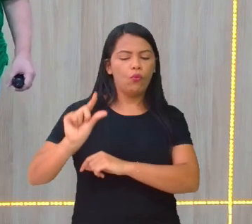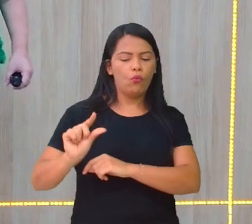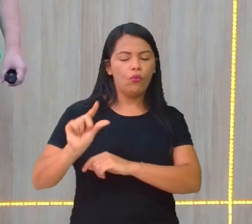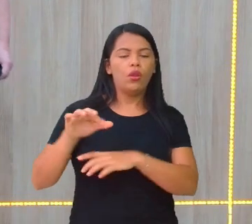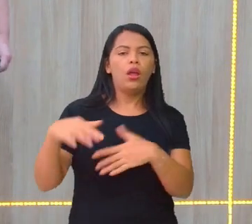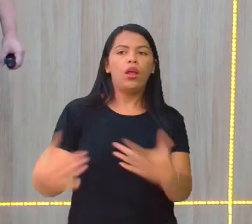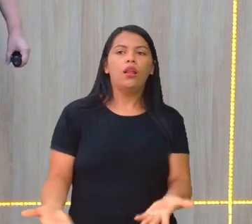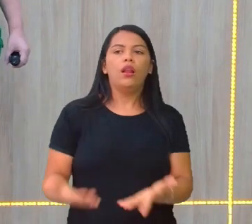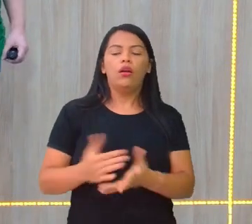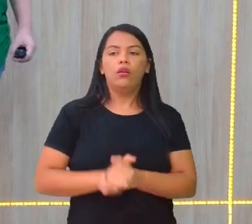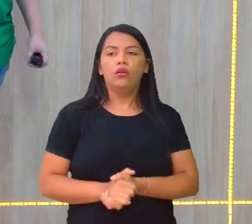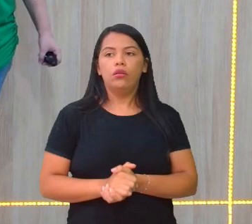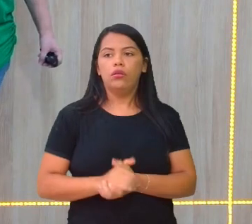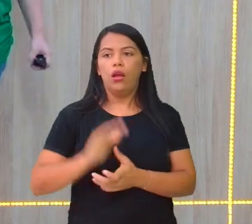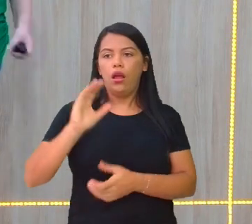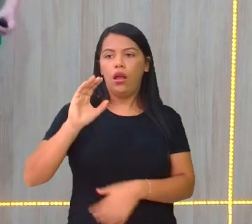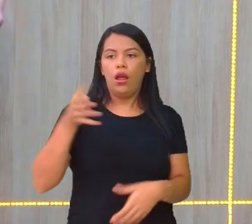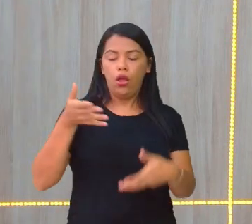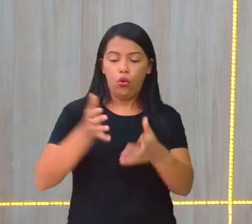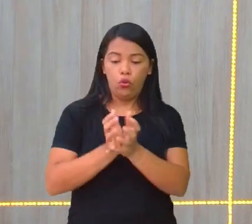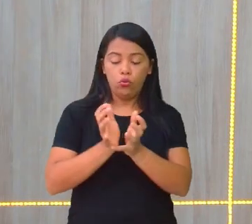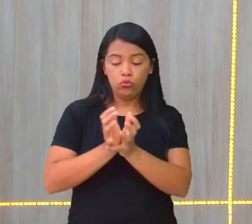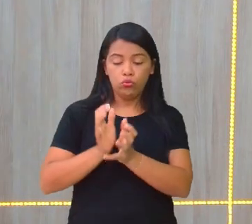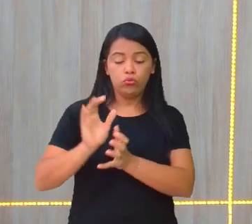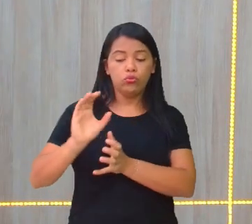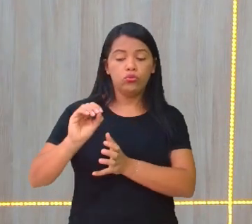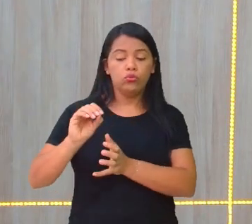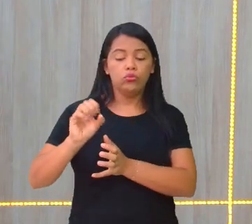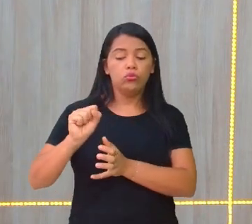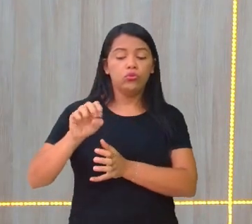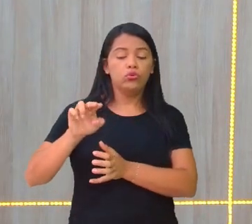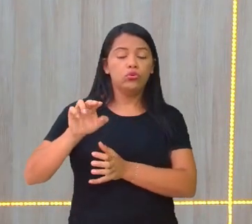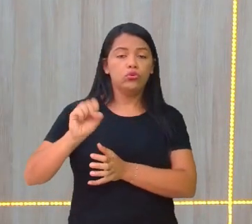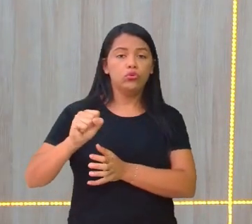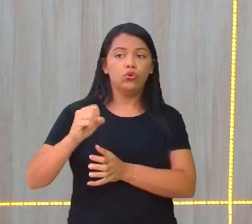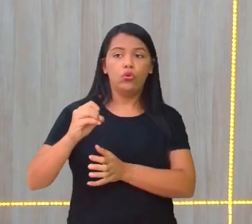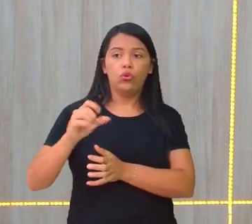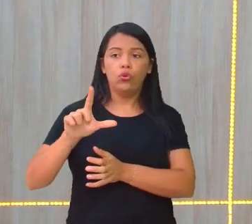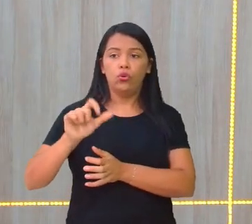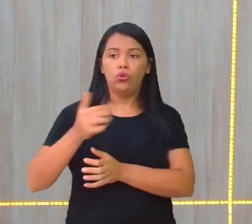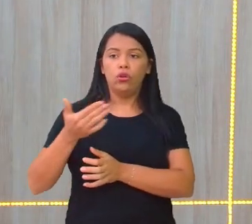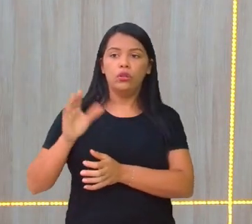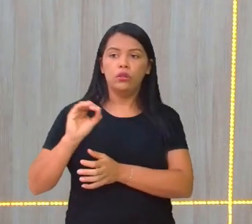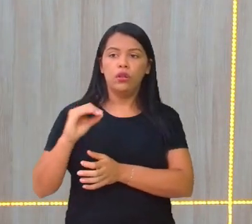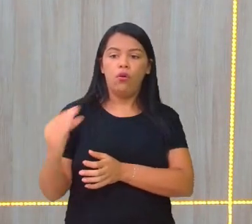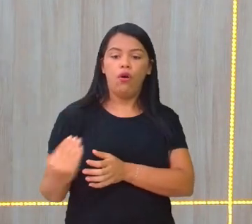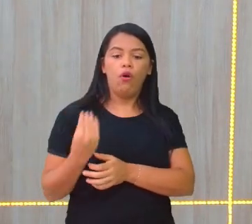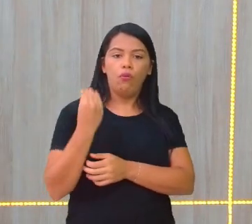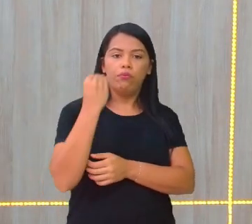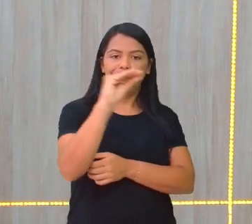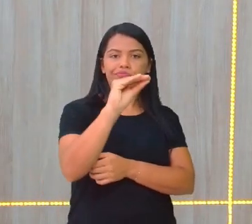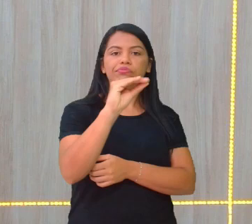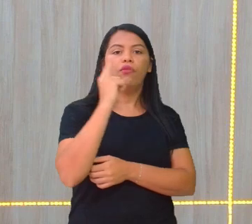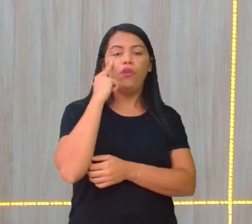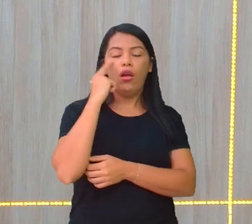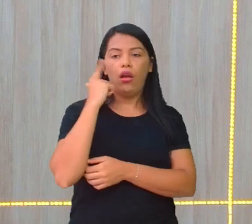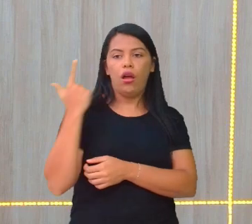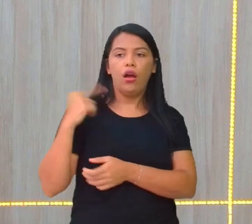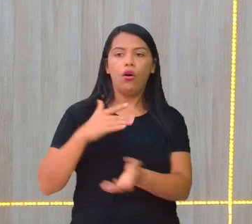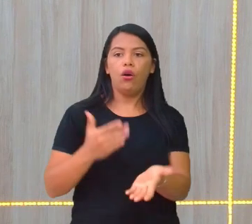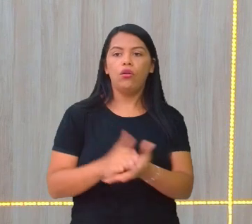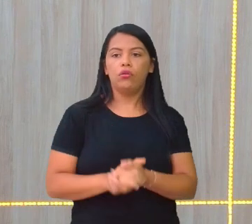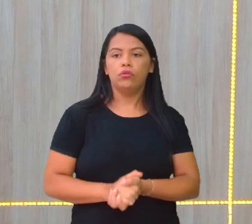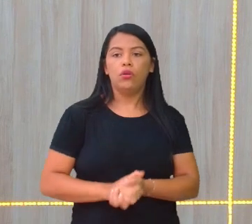Conjunto solução. Quando eu pego o meu valor do conjunto solução e coloco na equação, aí eu vou chegar a isso